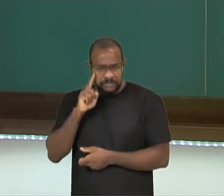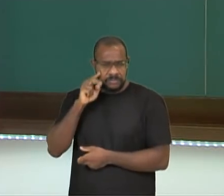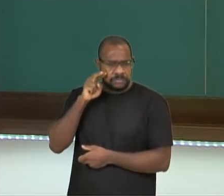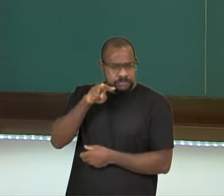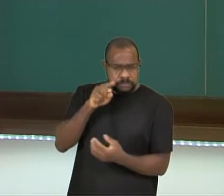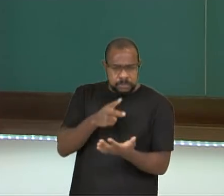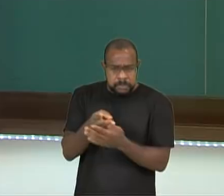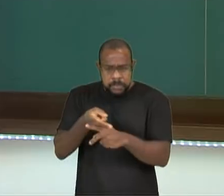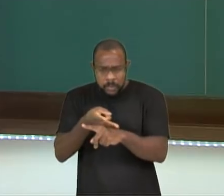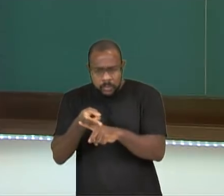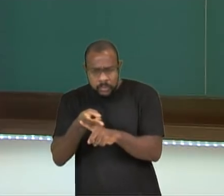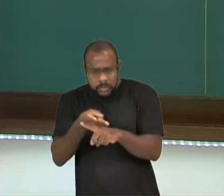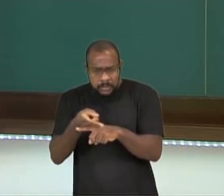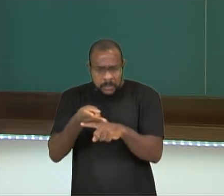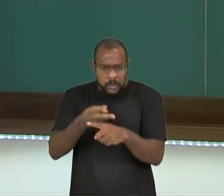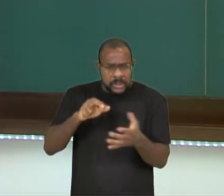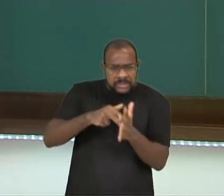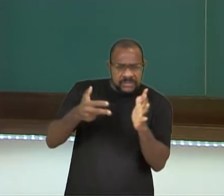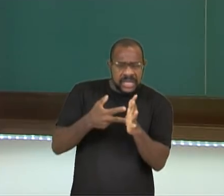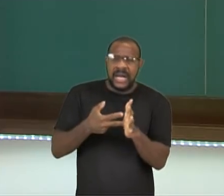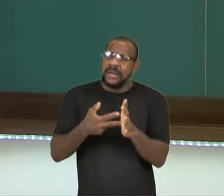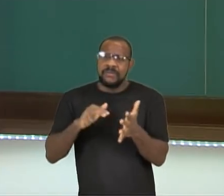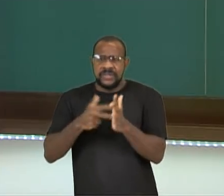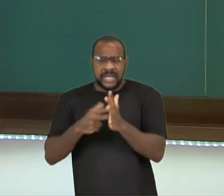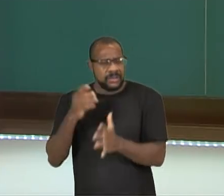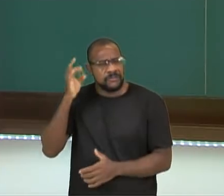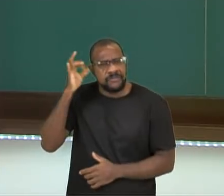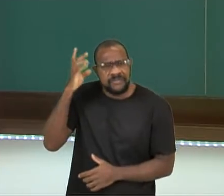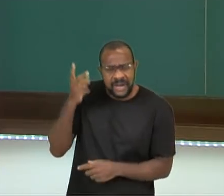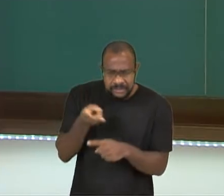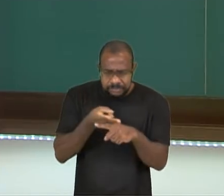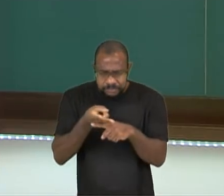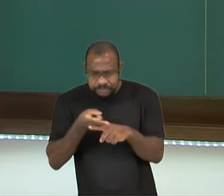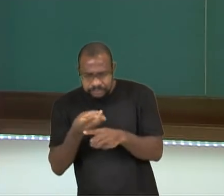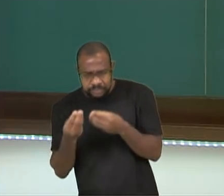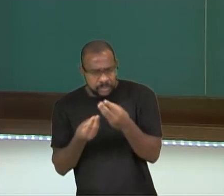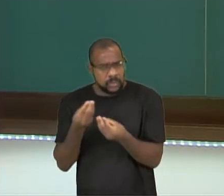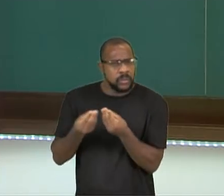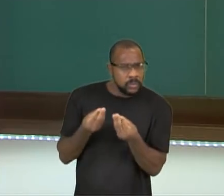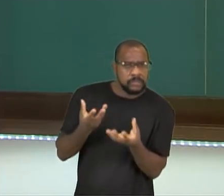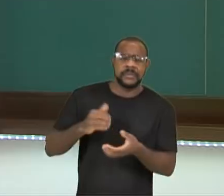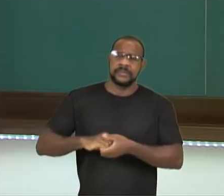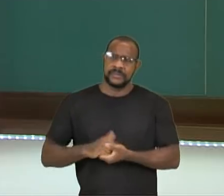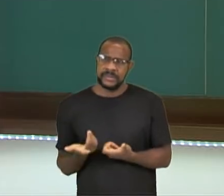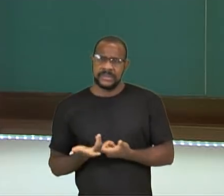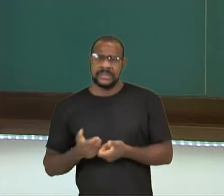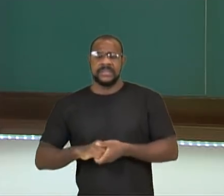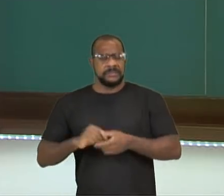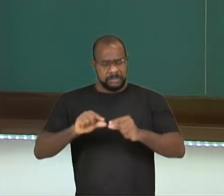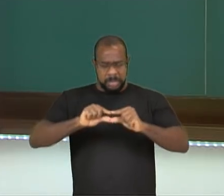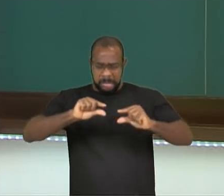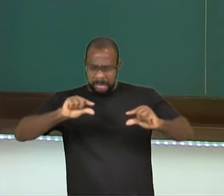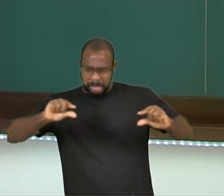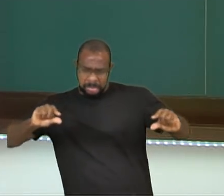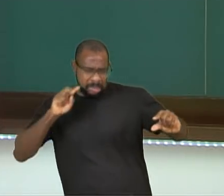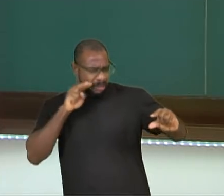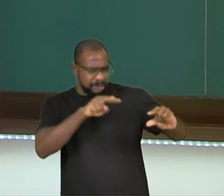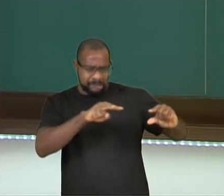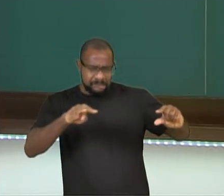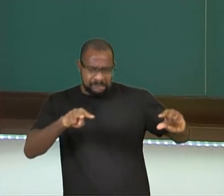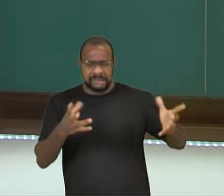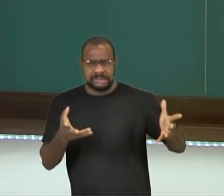Mas, normalmente, a gente também pode encontrar muitas dicas, coisas que não são legais, né? Por exemplo, os defeitos de